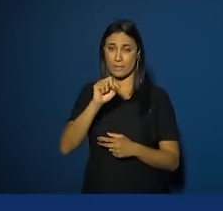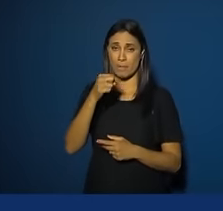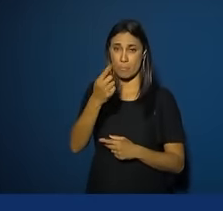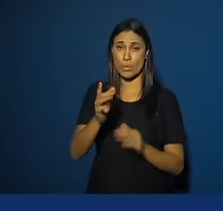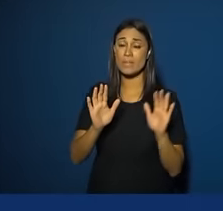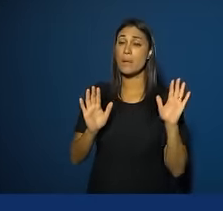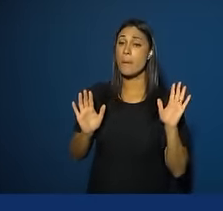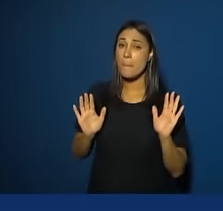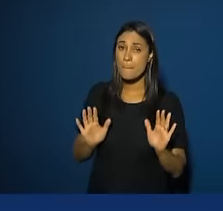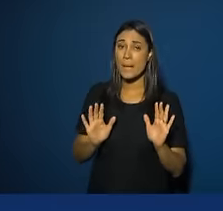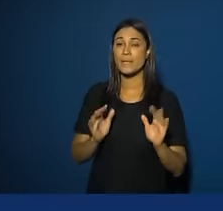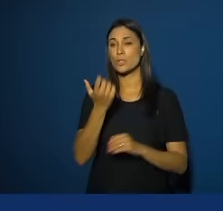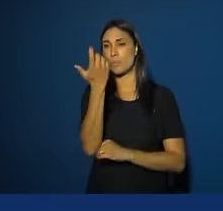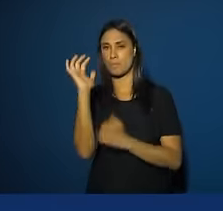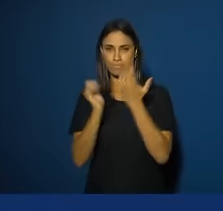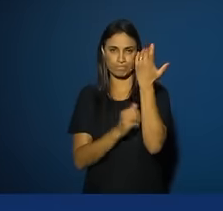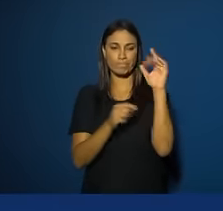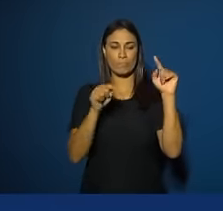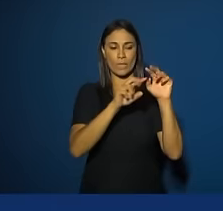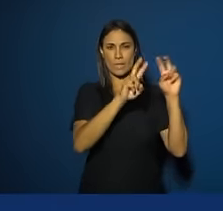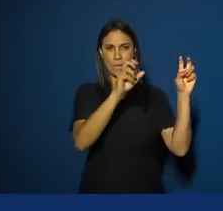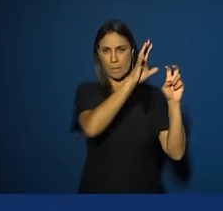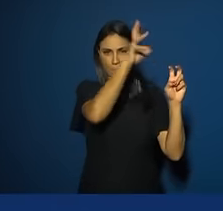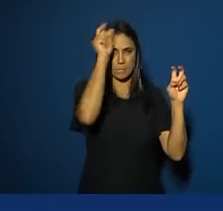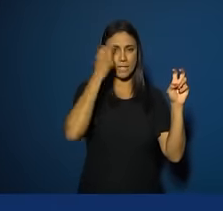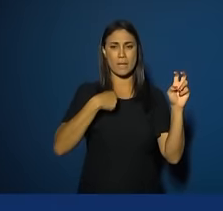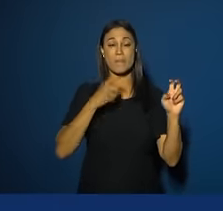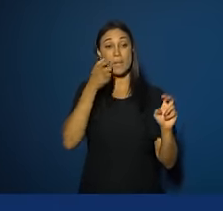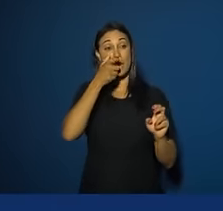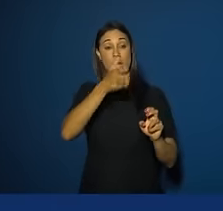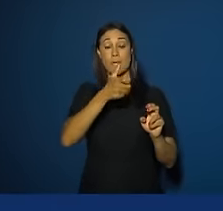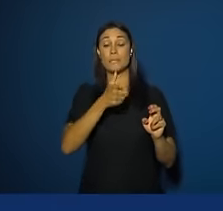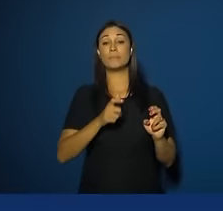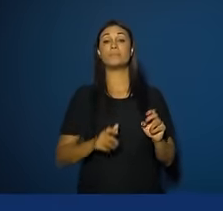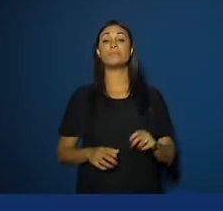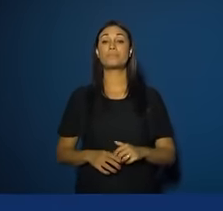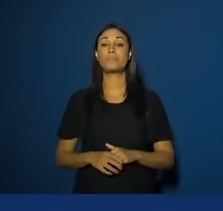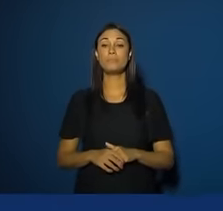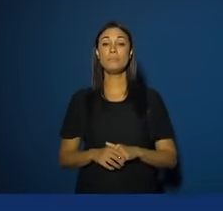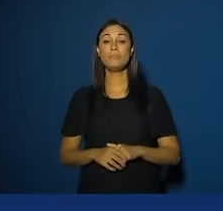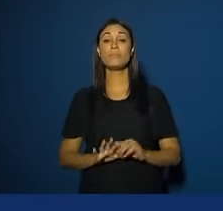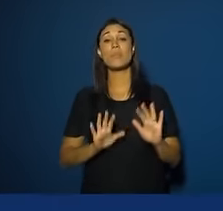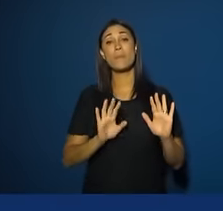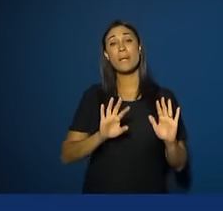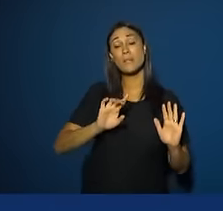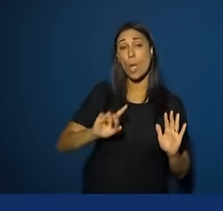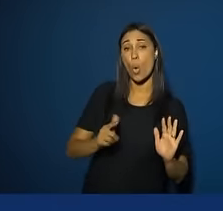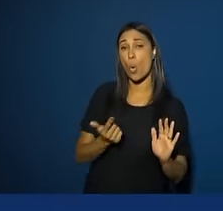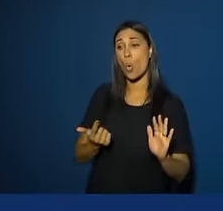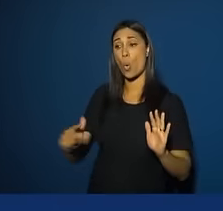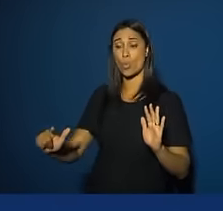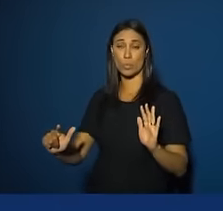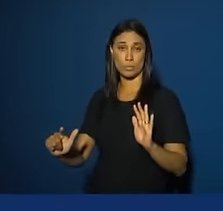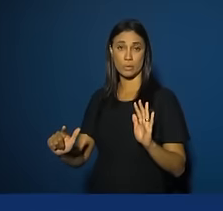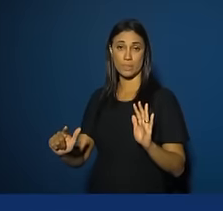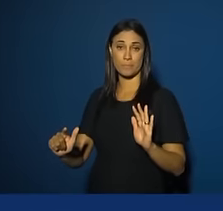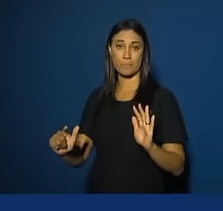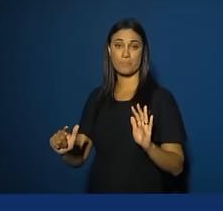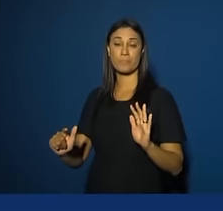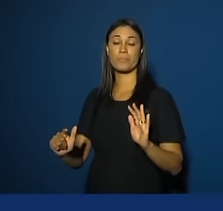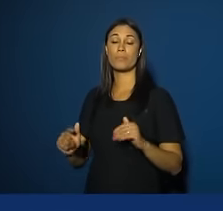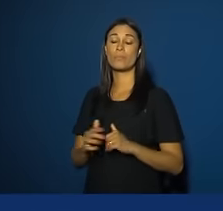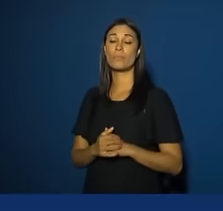mais sobre sobre meio ambiente ou Amazônia que é um tópico que me interessa por convicção eh por outro lado o William